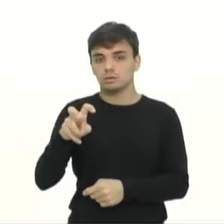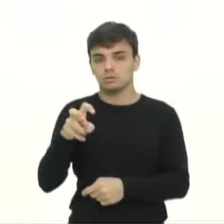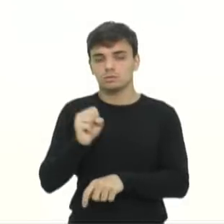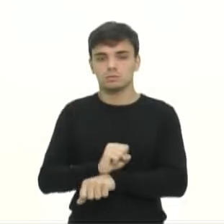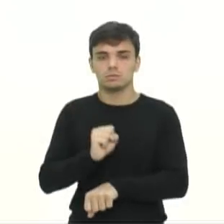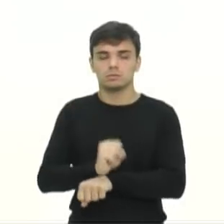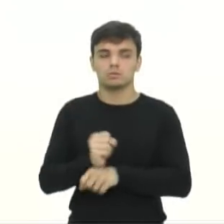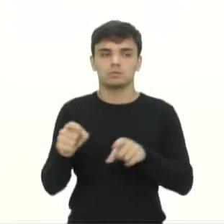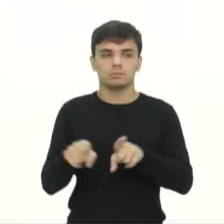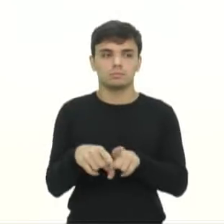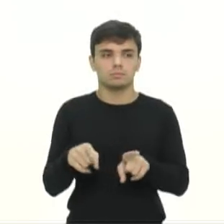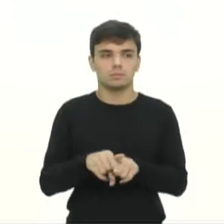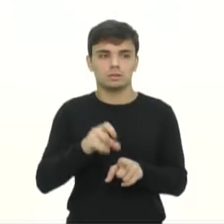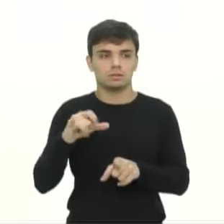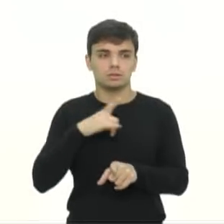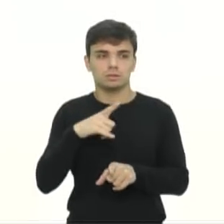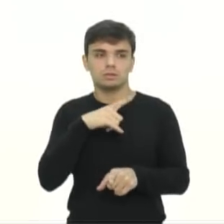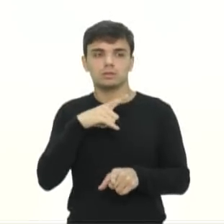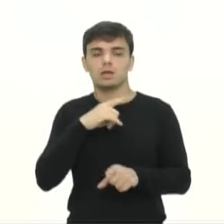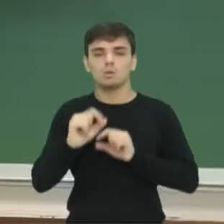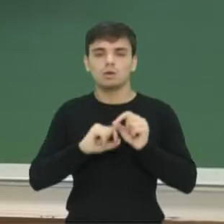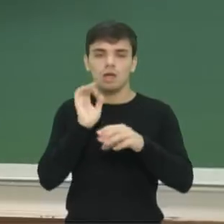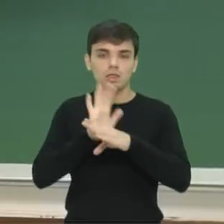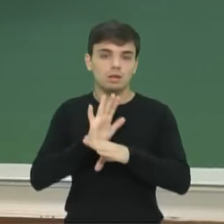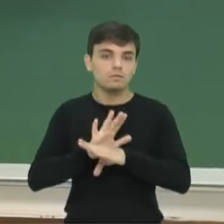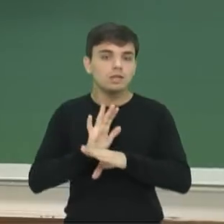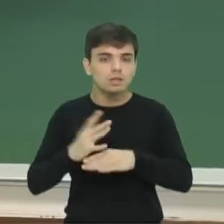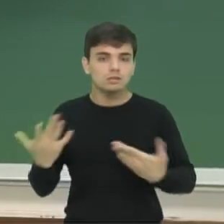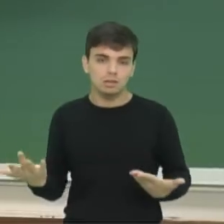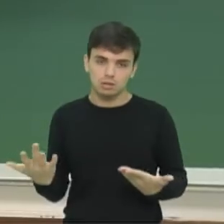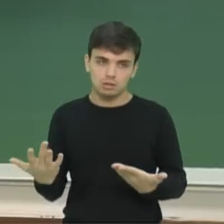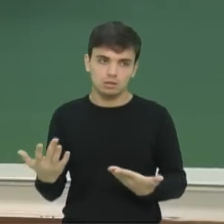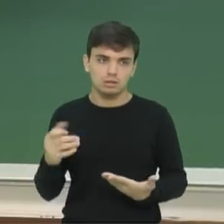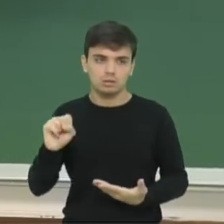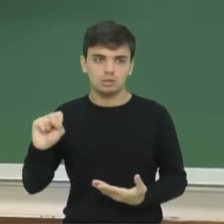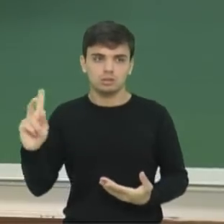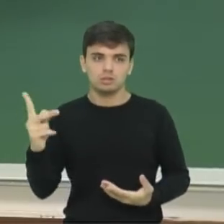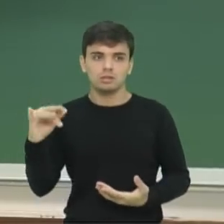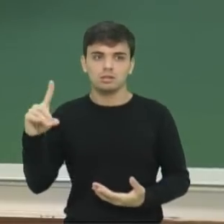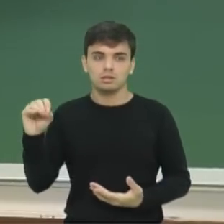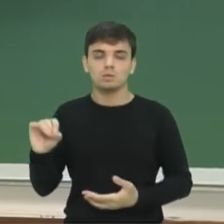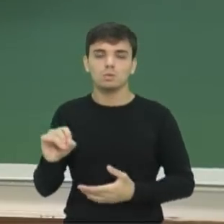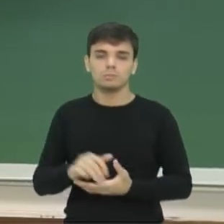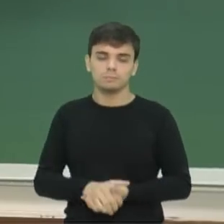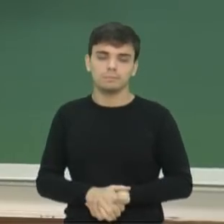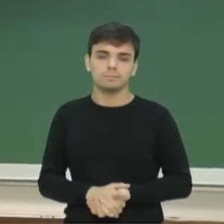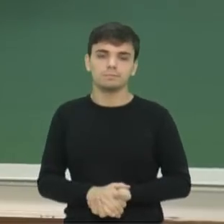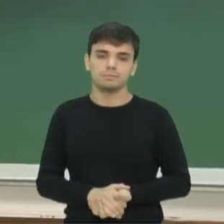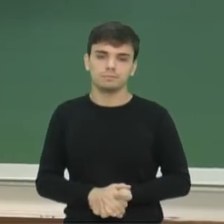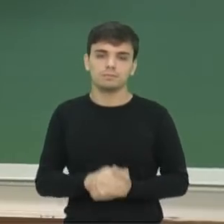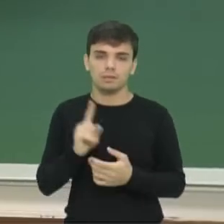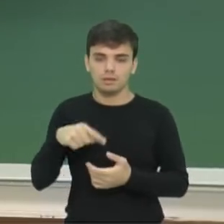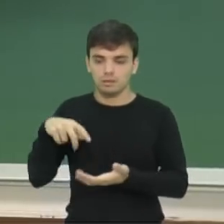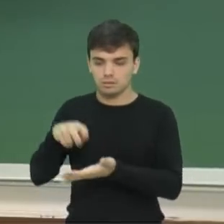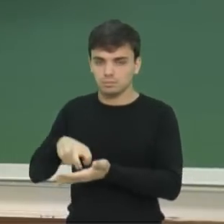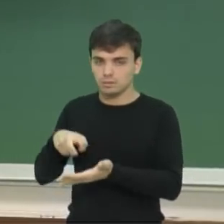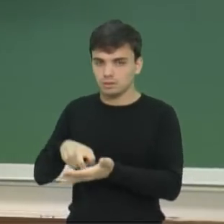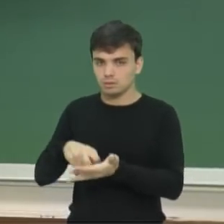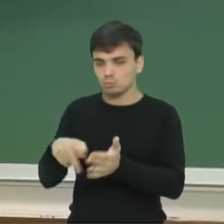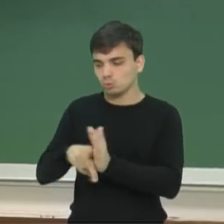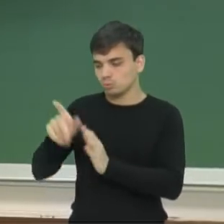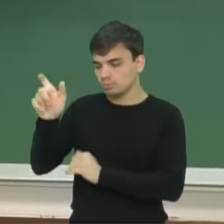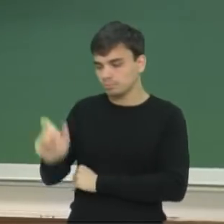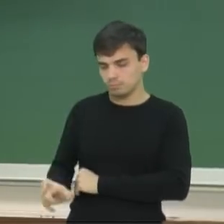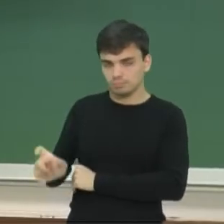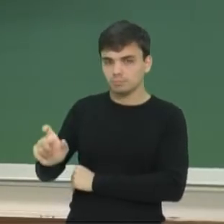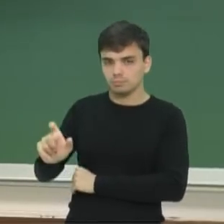atitude defensiva será dado um shidō, né? Então tudo isso aqui caracteriza shidōs, que são infrações que vão estar penalizando os atletas. Então